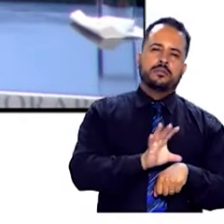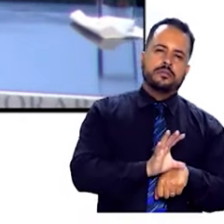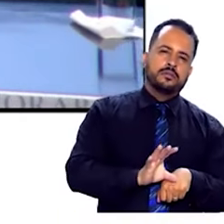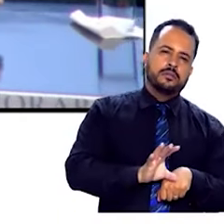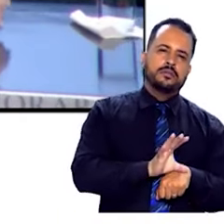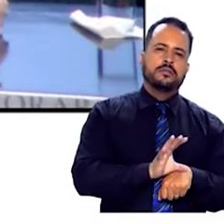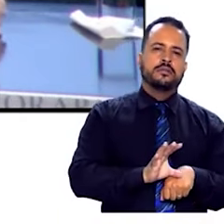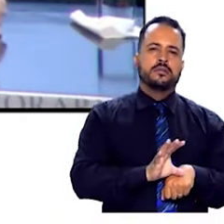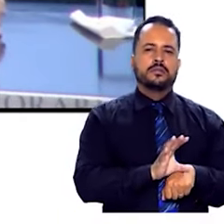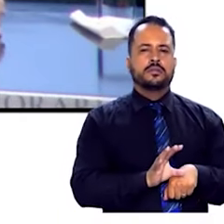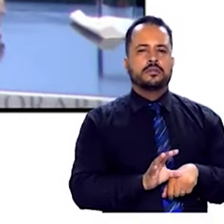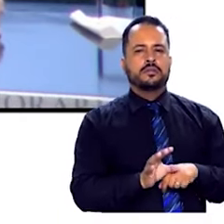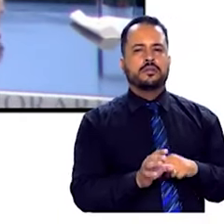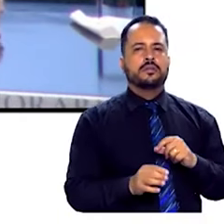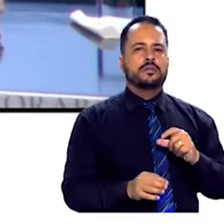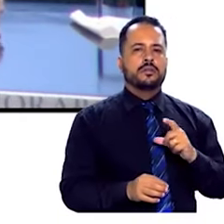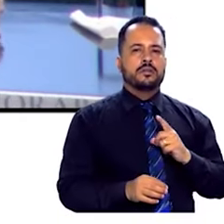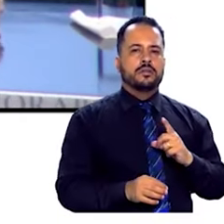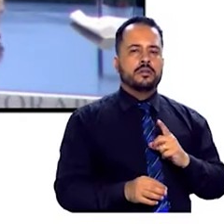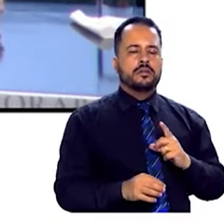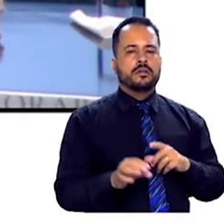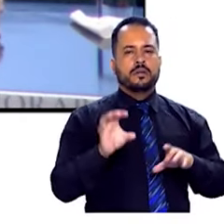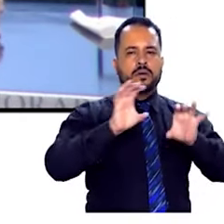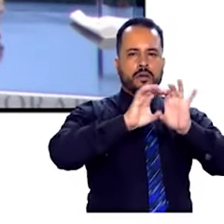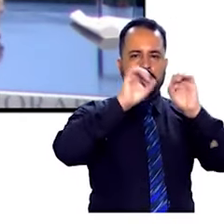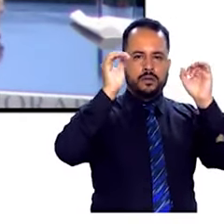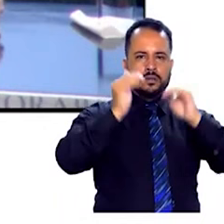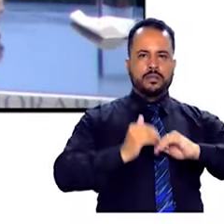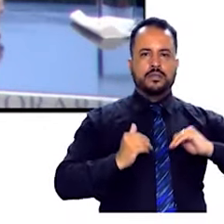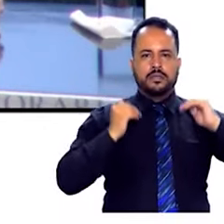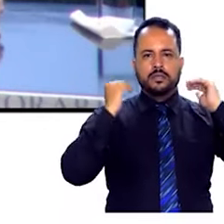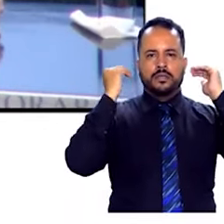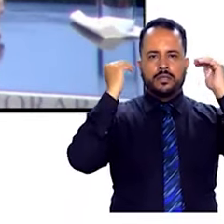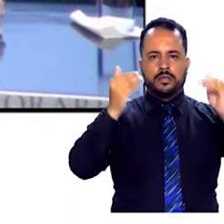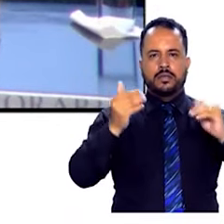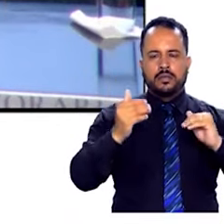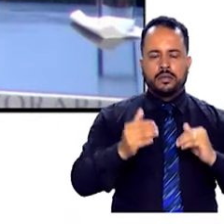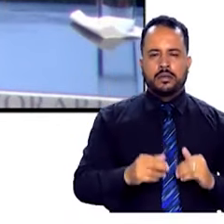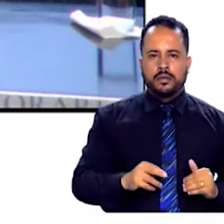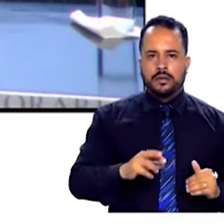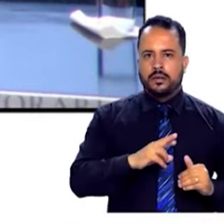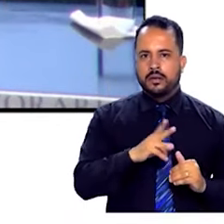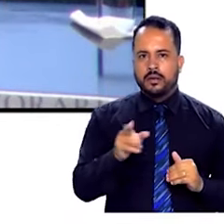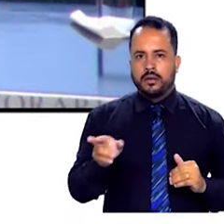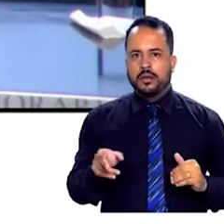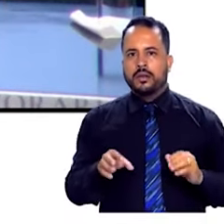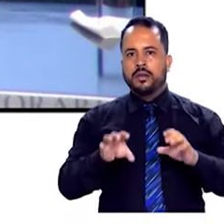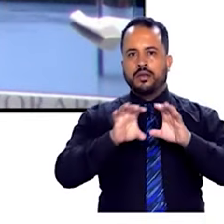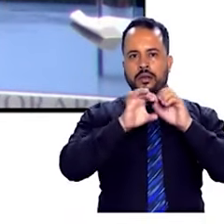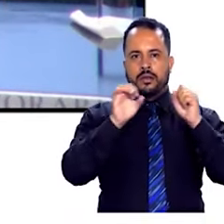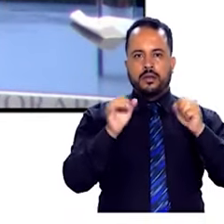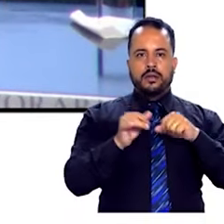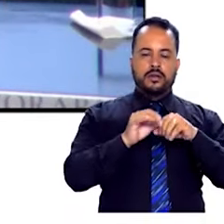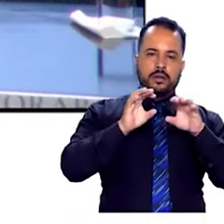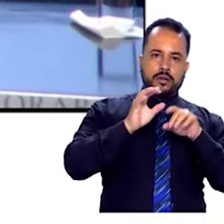ou seja cortes supremas nenuma chama-se corte de cassação e tribunal